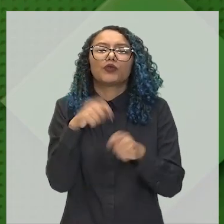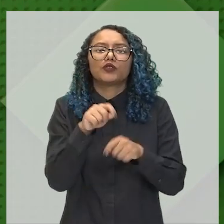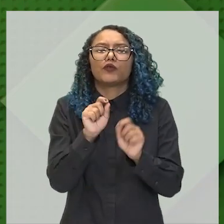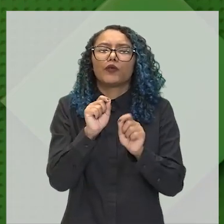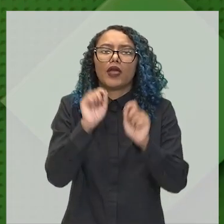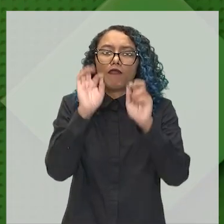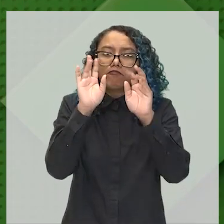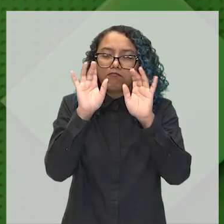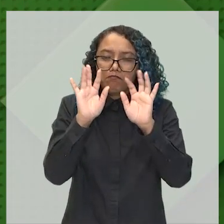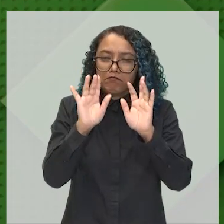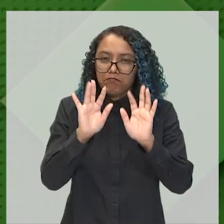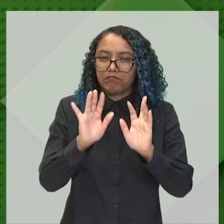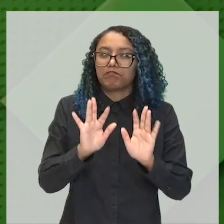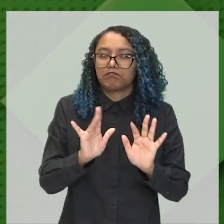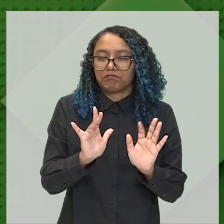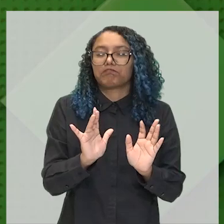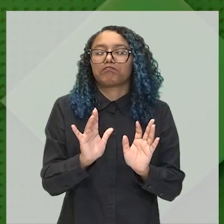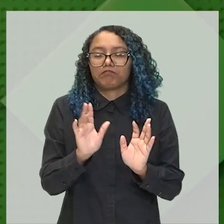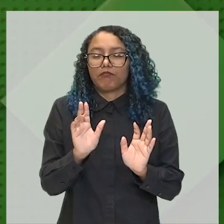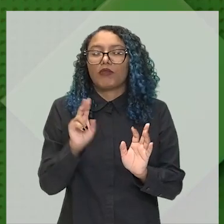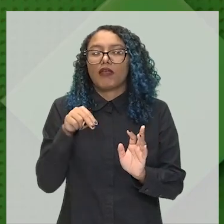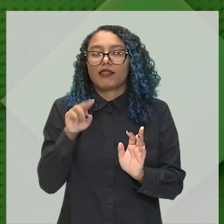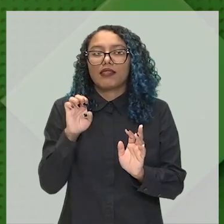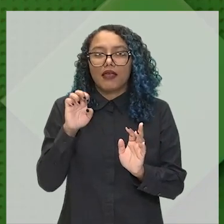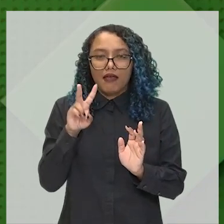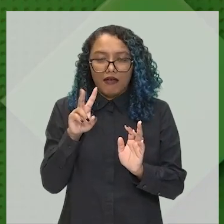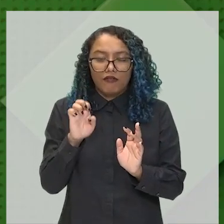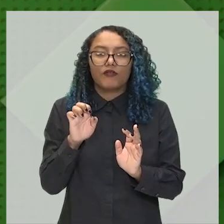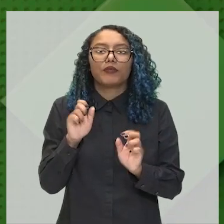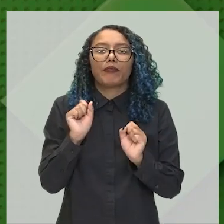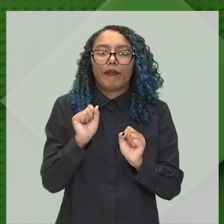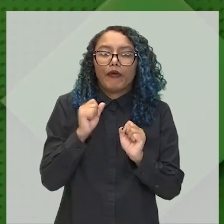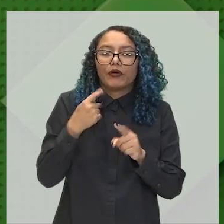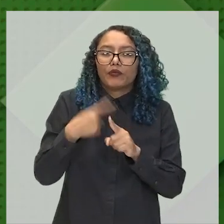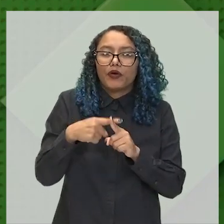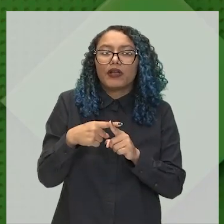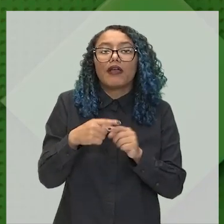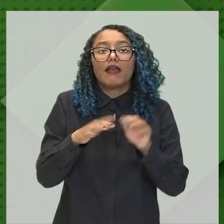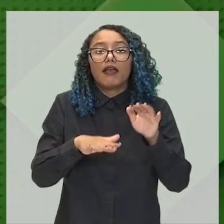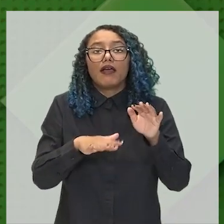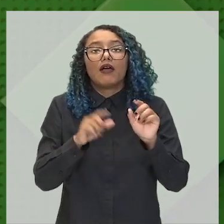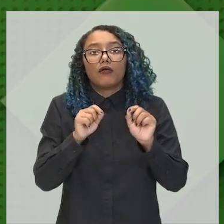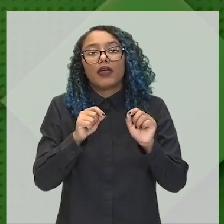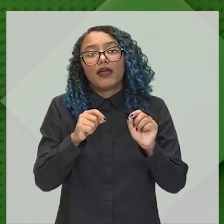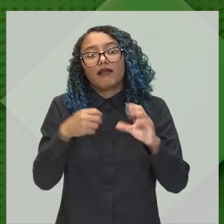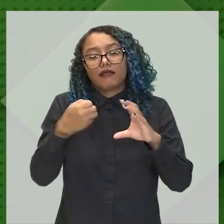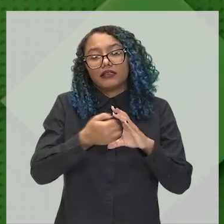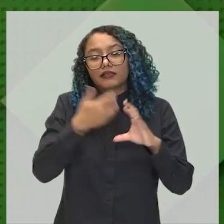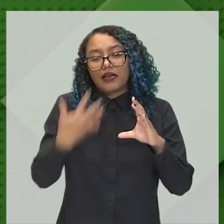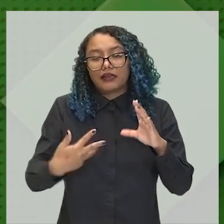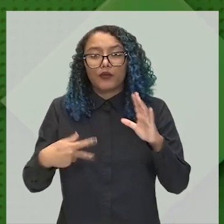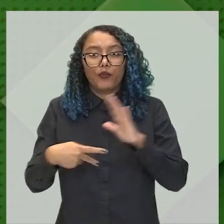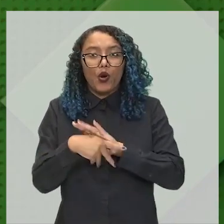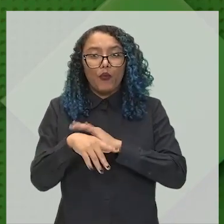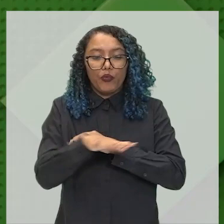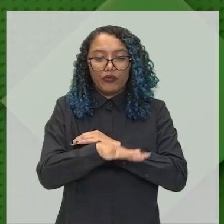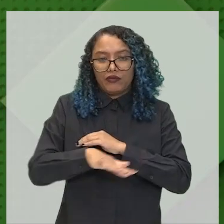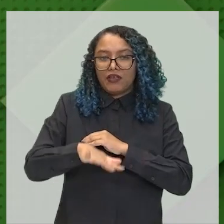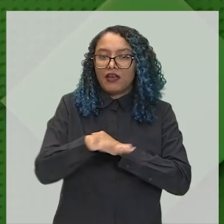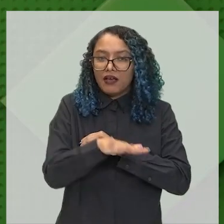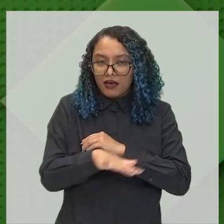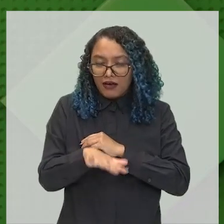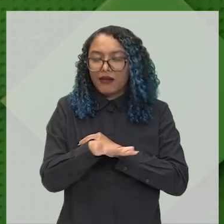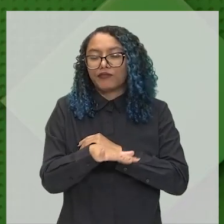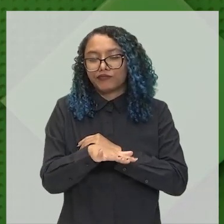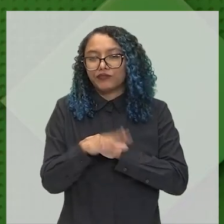podem nevar, né? Isso por conta das características da localização da superfície territorial